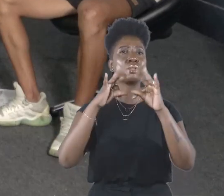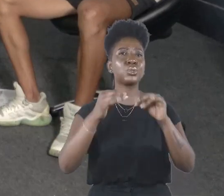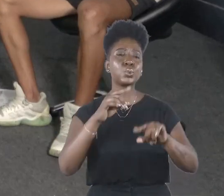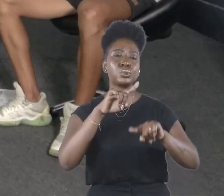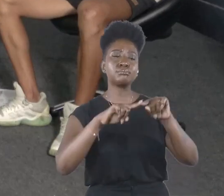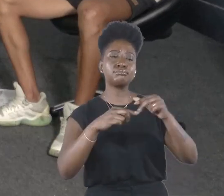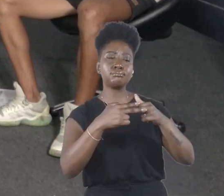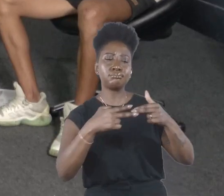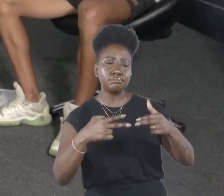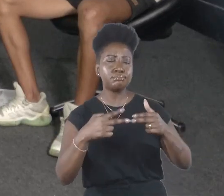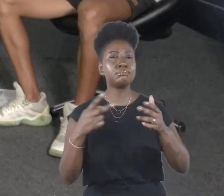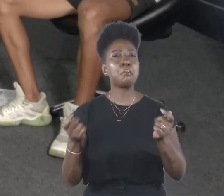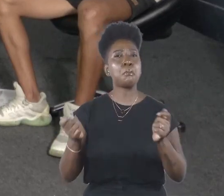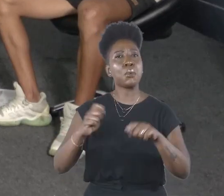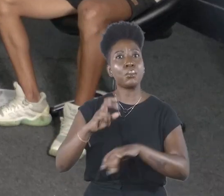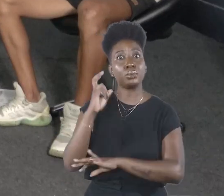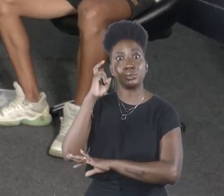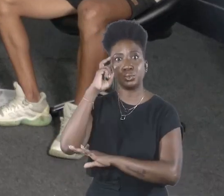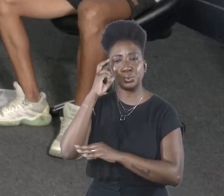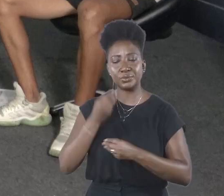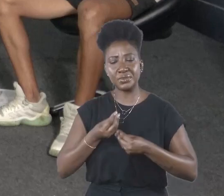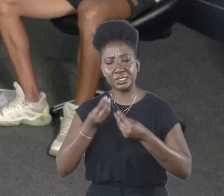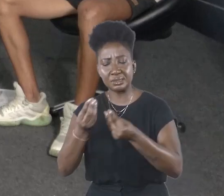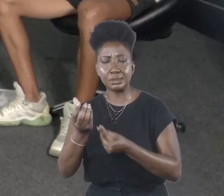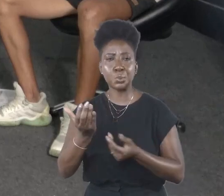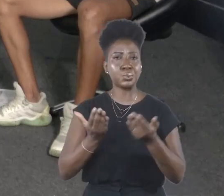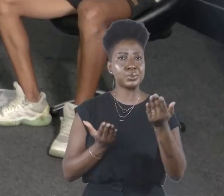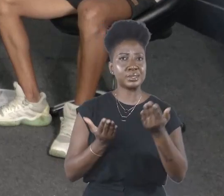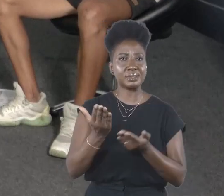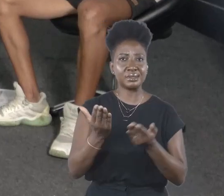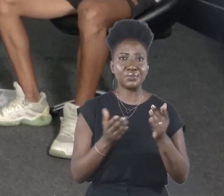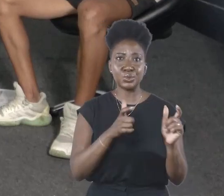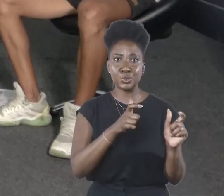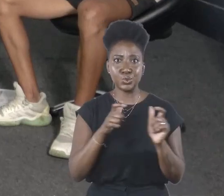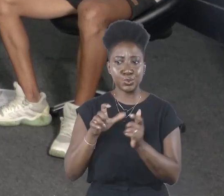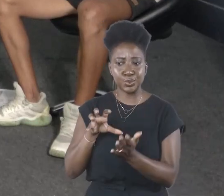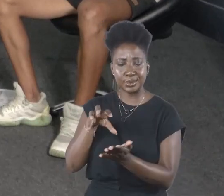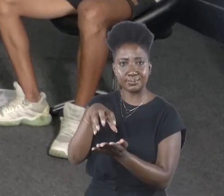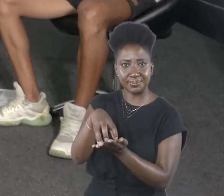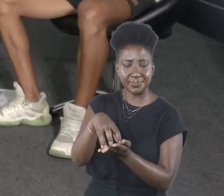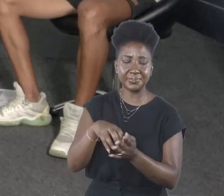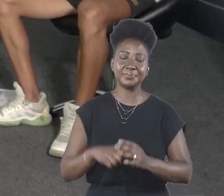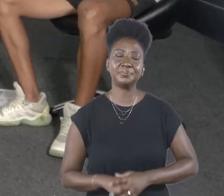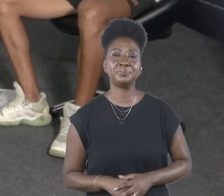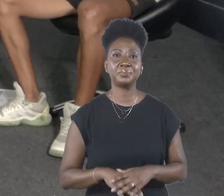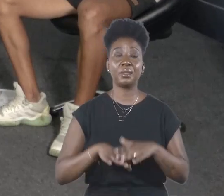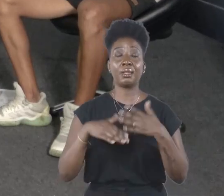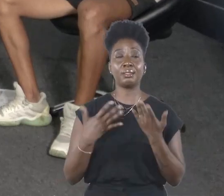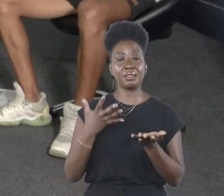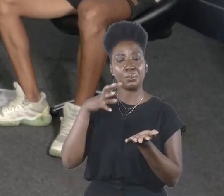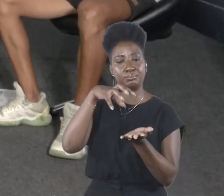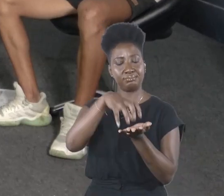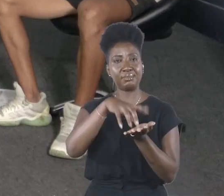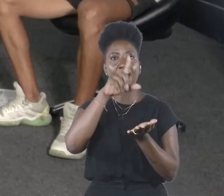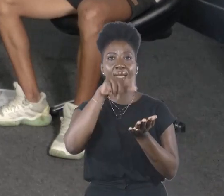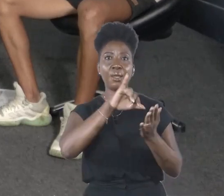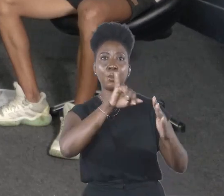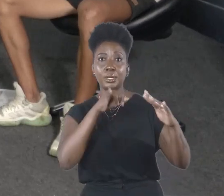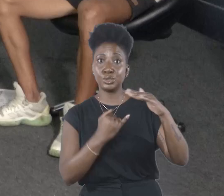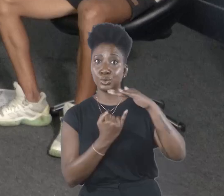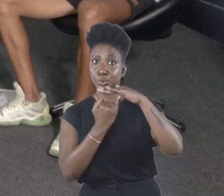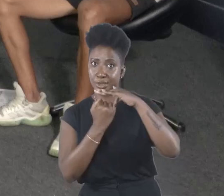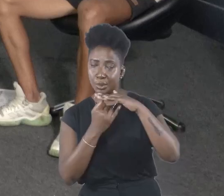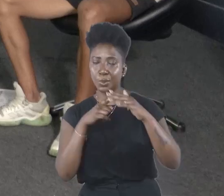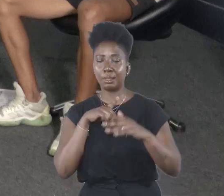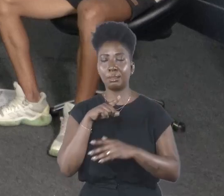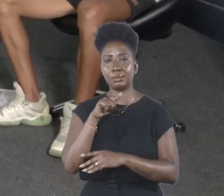todos os produtos culturais que vocês oferecem, os serviços na Abraço Cultural? Claro. A Abraço Cultural é uma